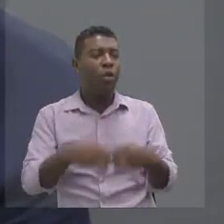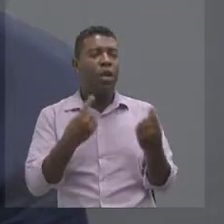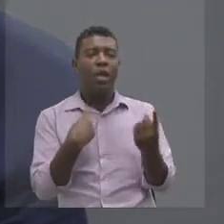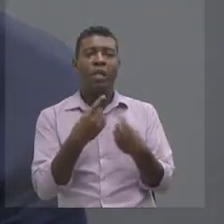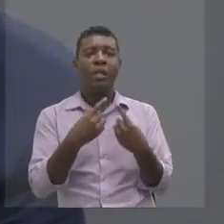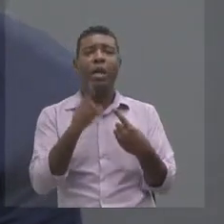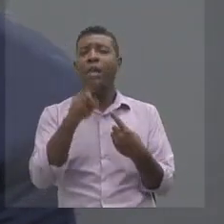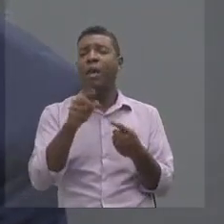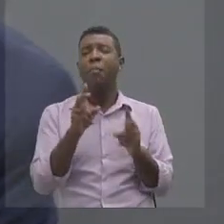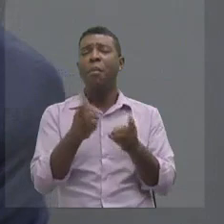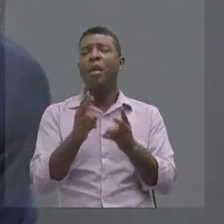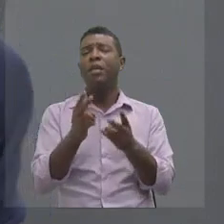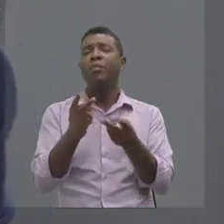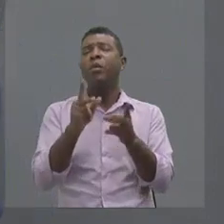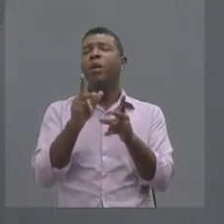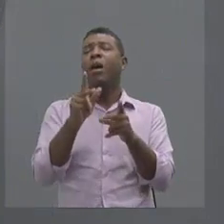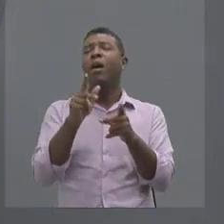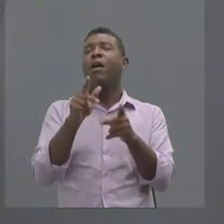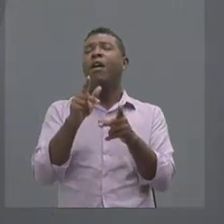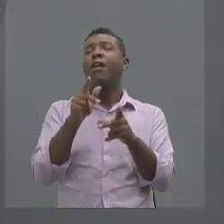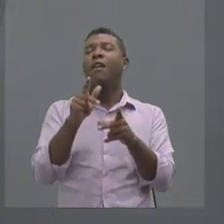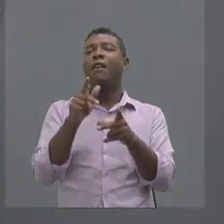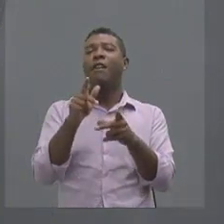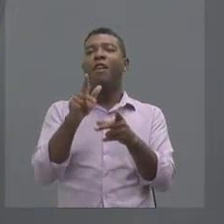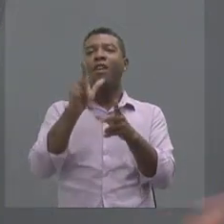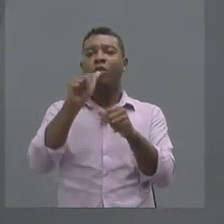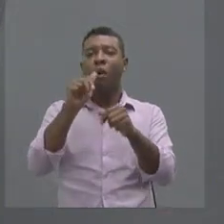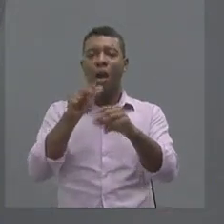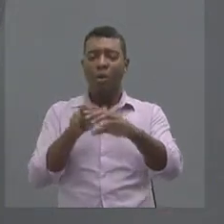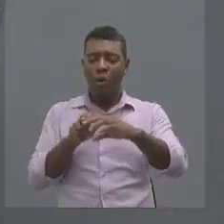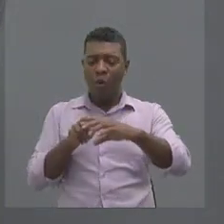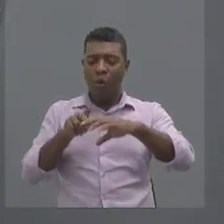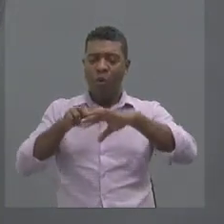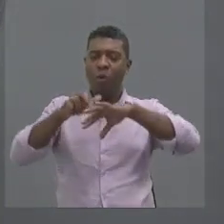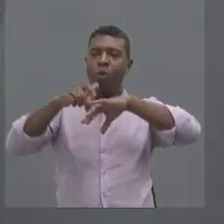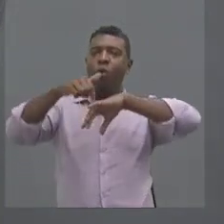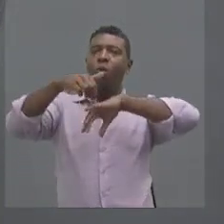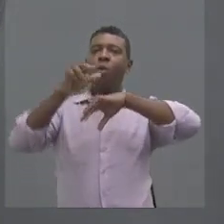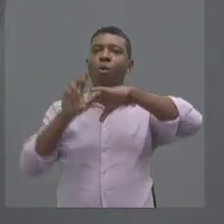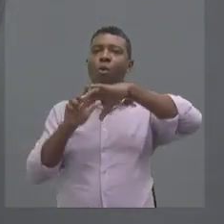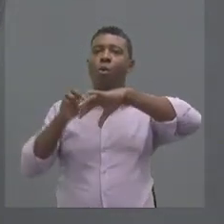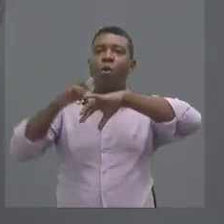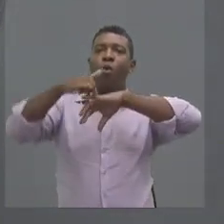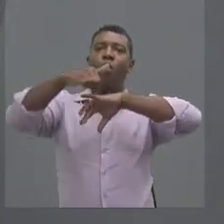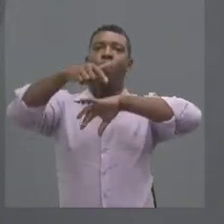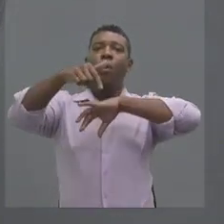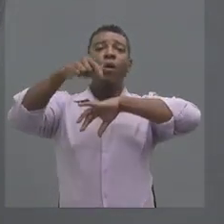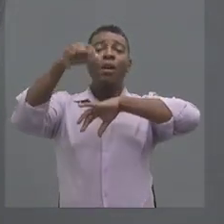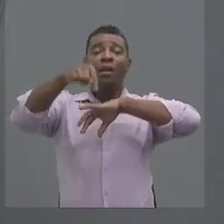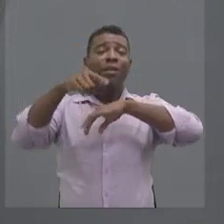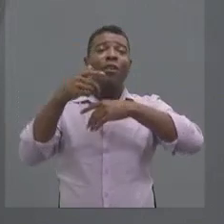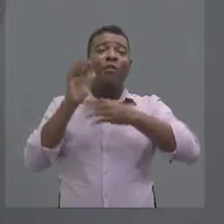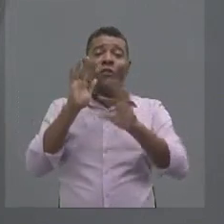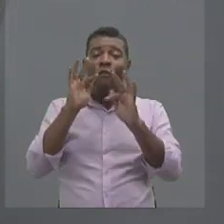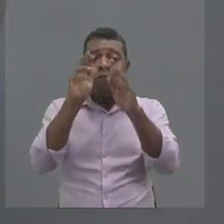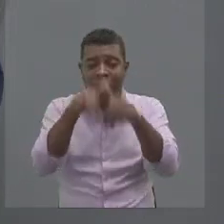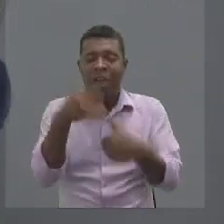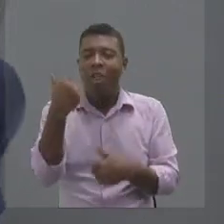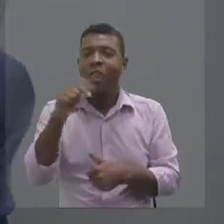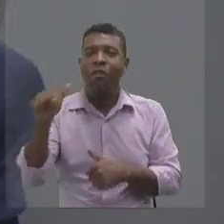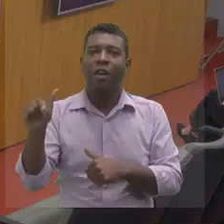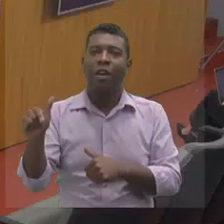rolante é uma demanda sem fim e não há recurso não é mesmo leonídio que chegue